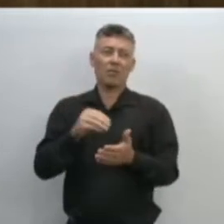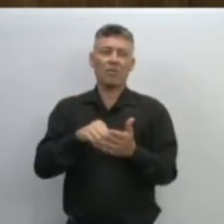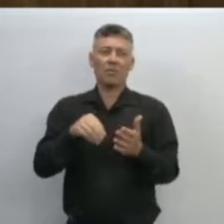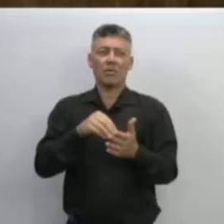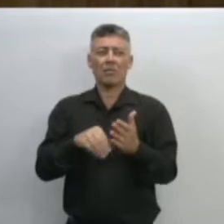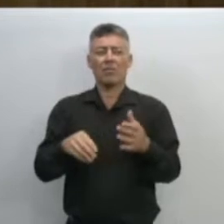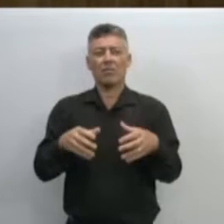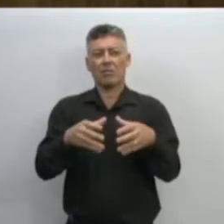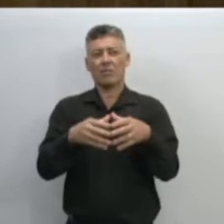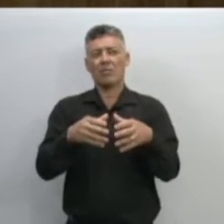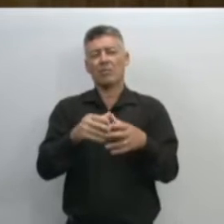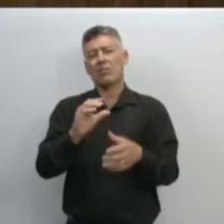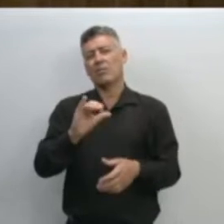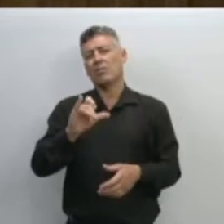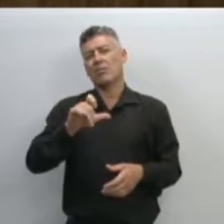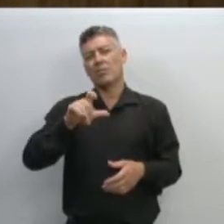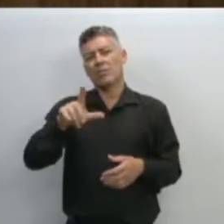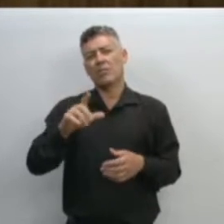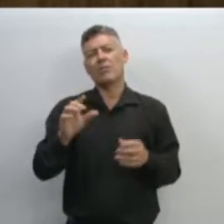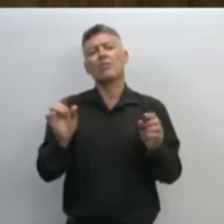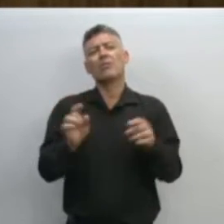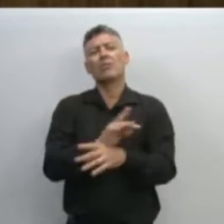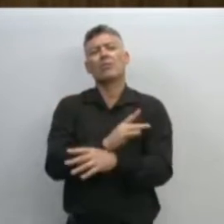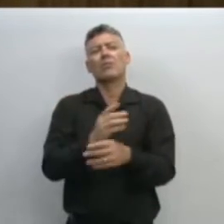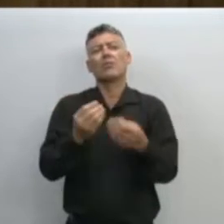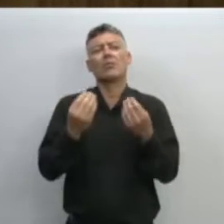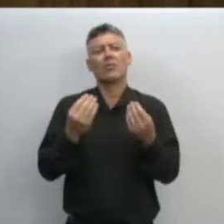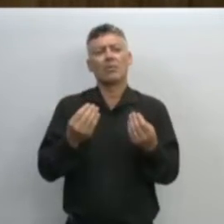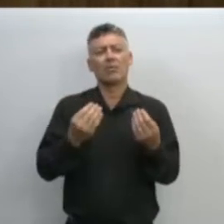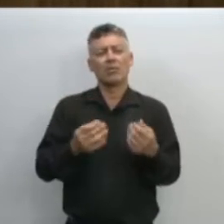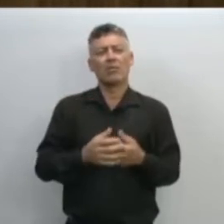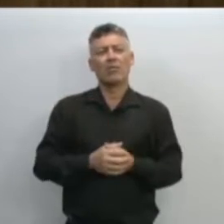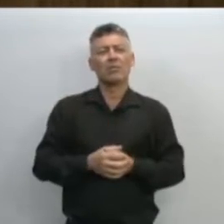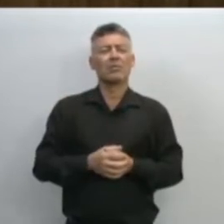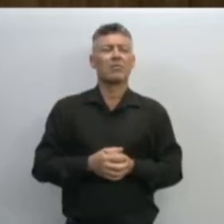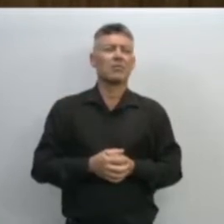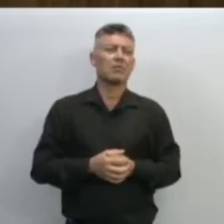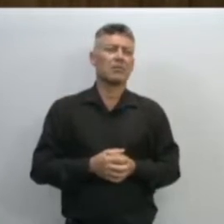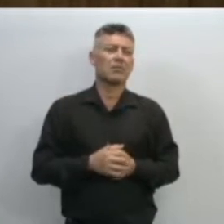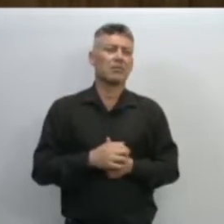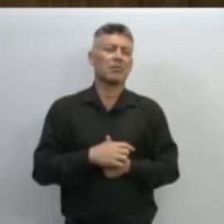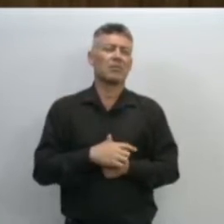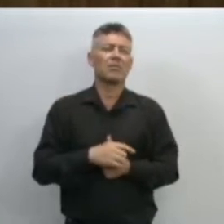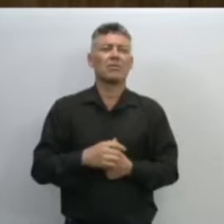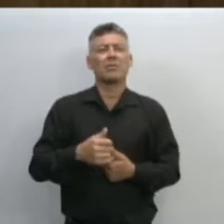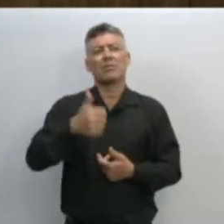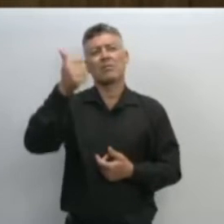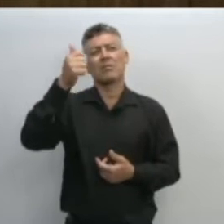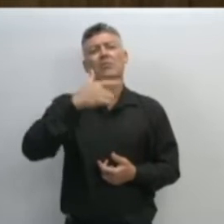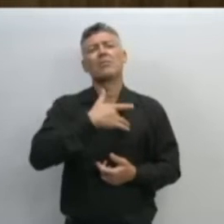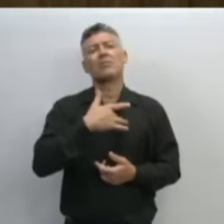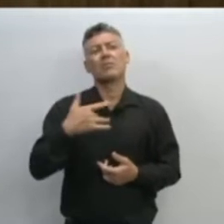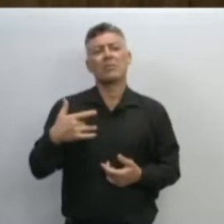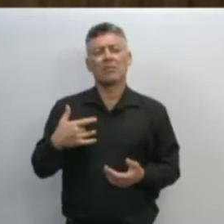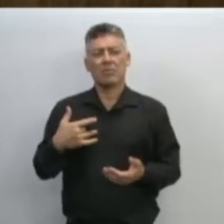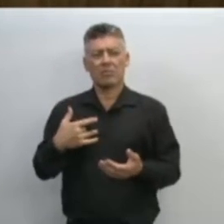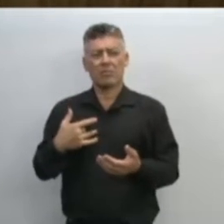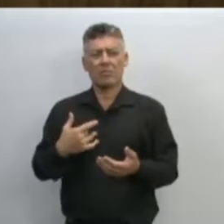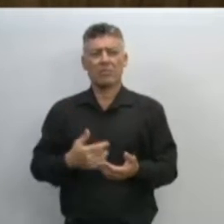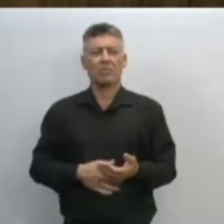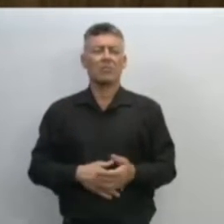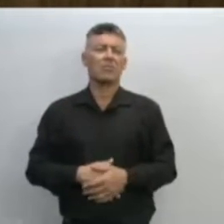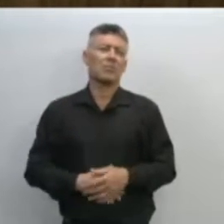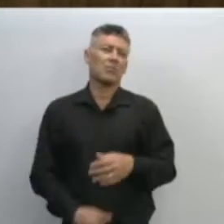civil, para tentarem uma solução, para tentar achar uma saída, para melhorar o atendimento à saúde do